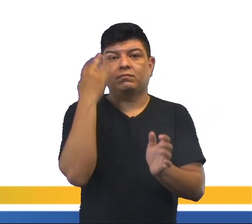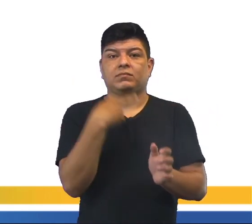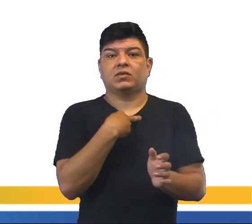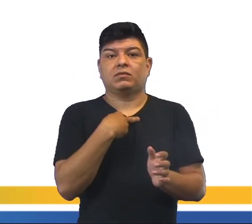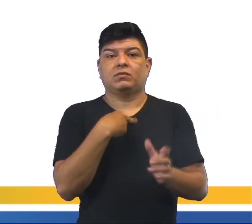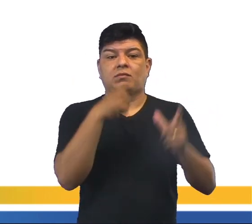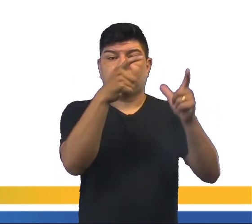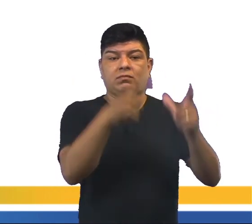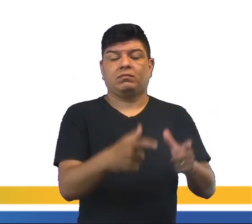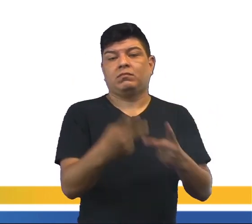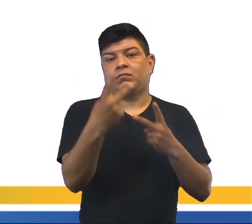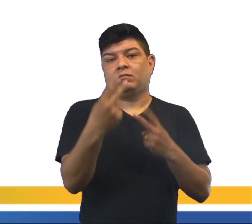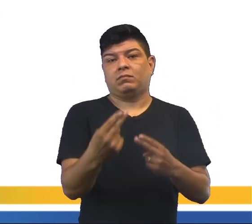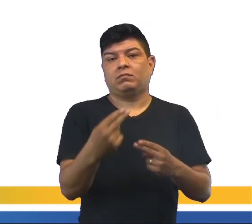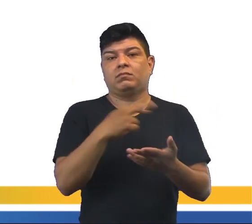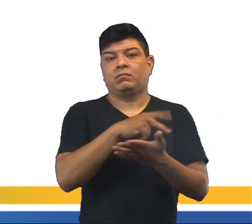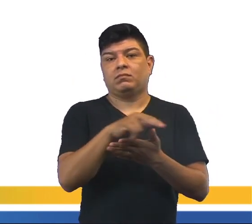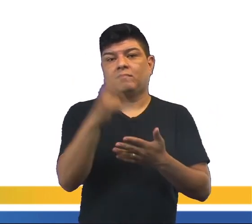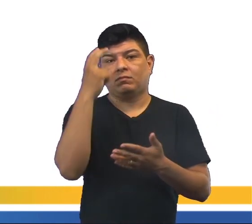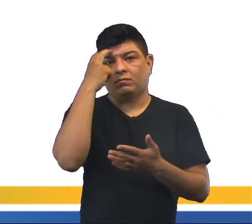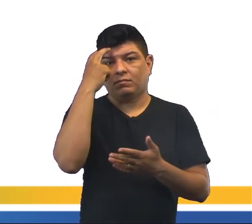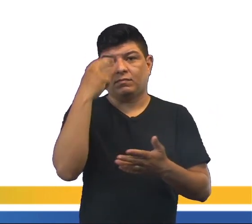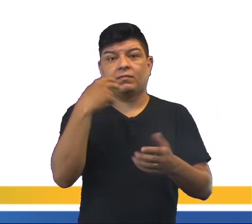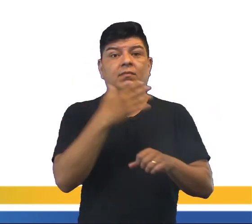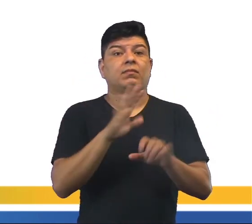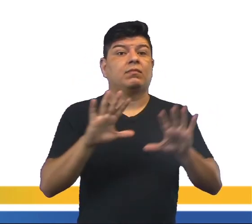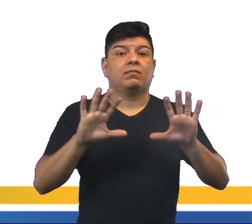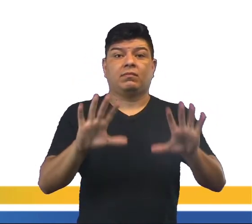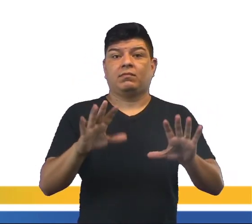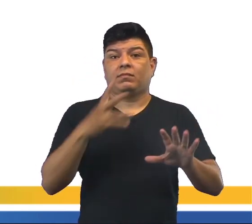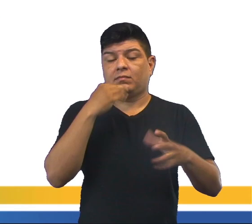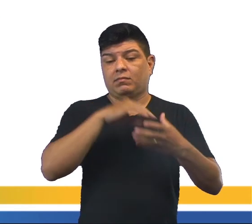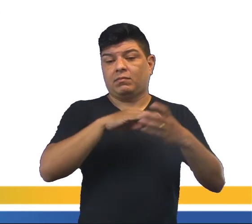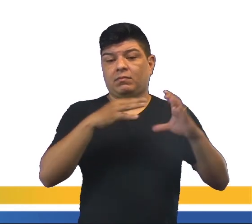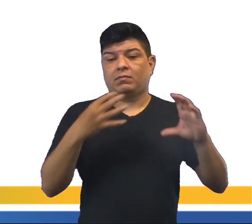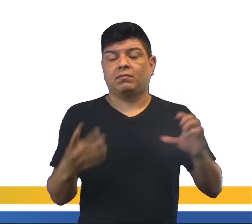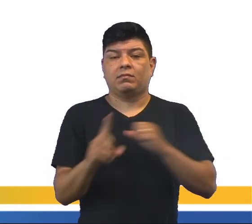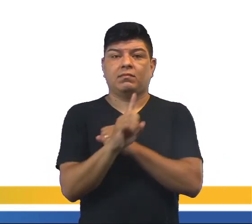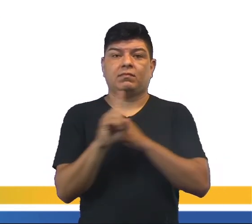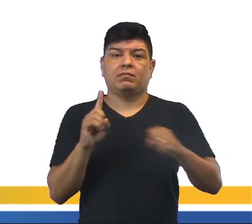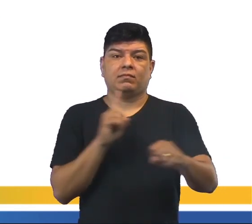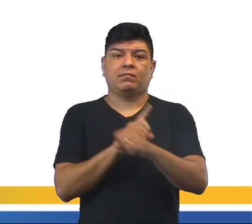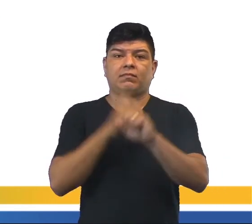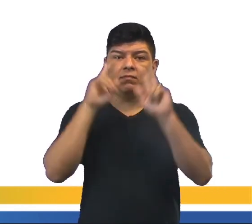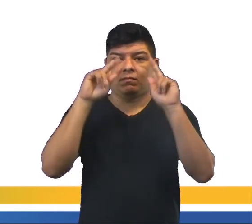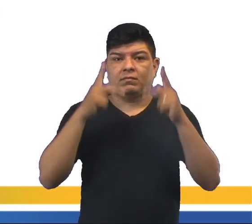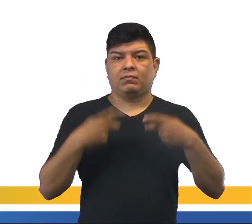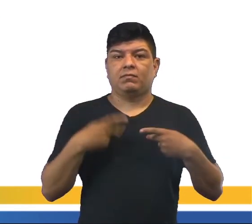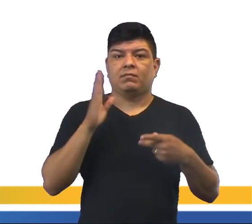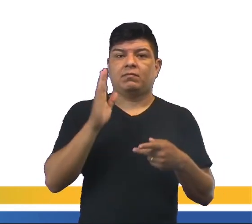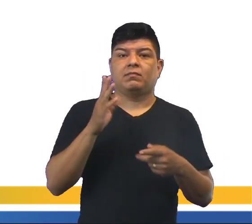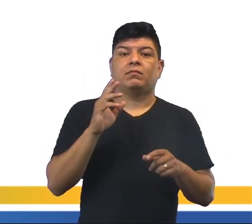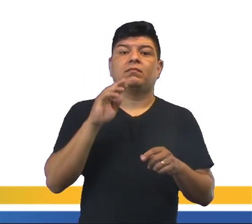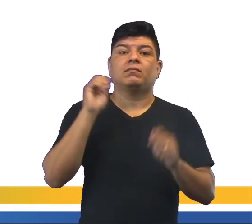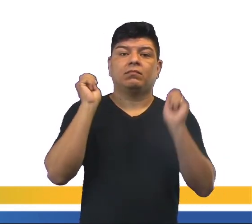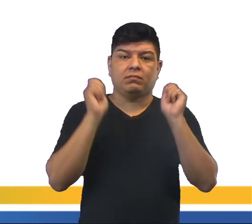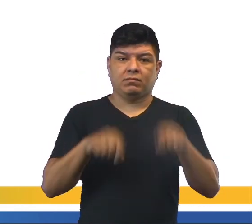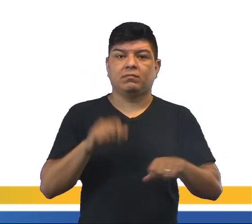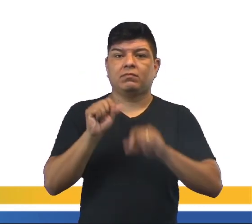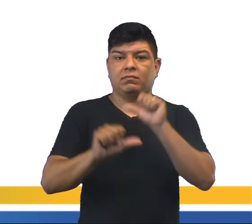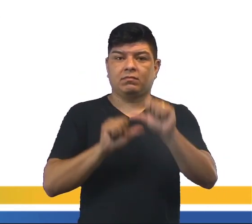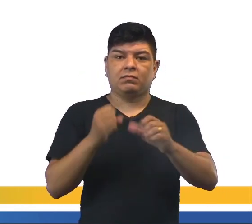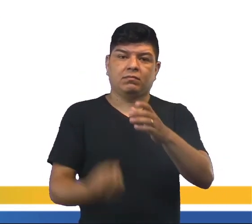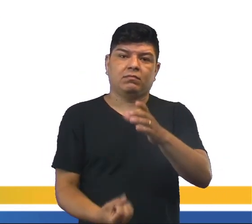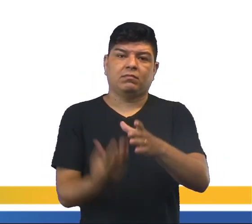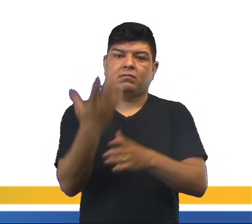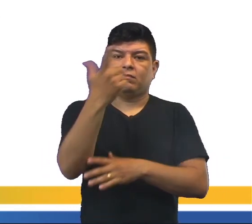mesmo território. A diversidade cultural é praticamente uma característica da sociedade humana, já que o ser humano tem a capacidade de